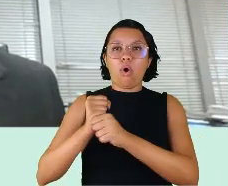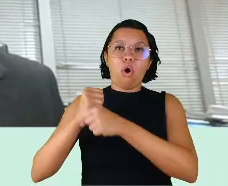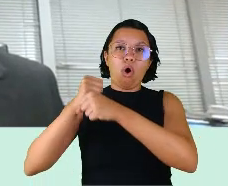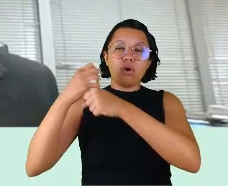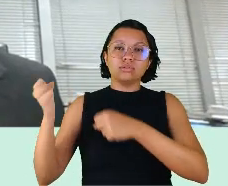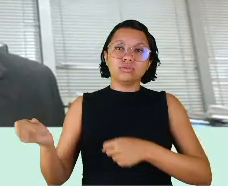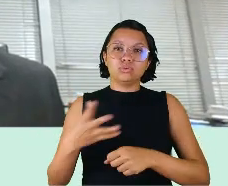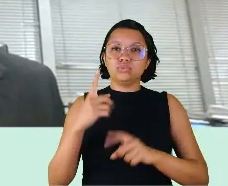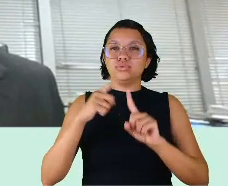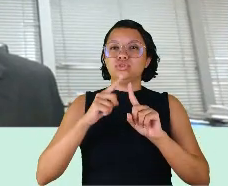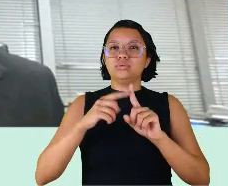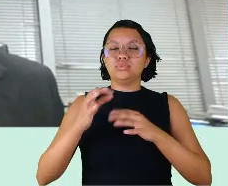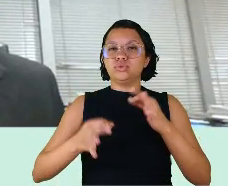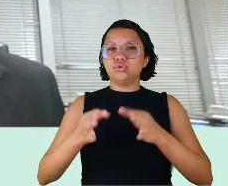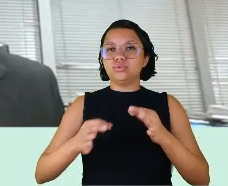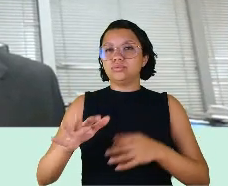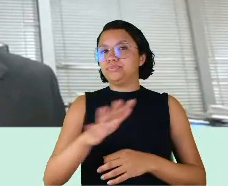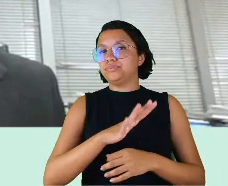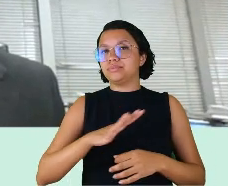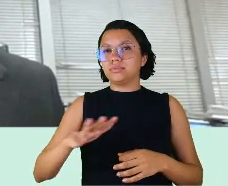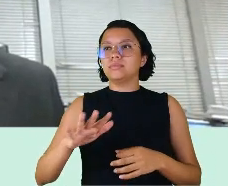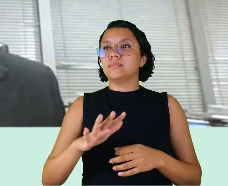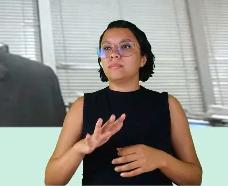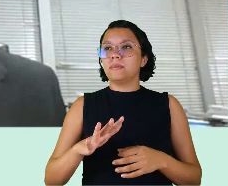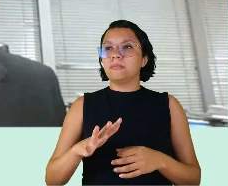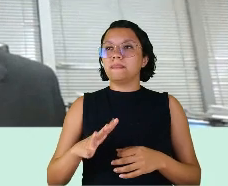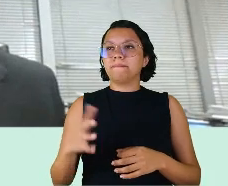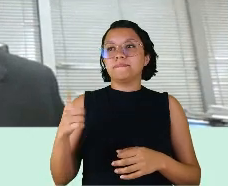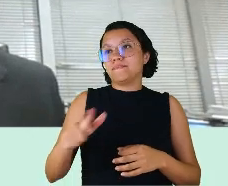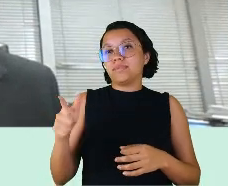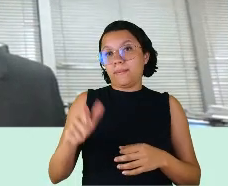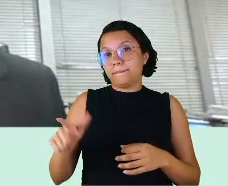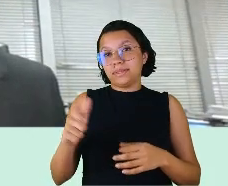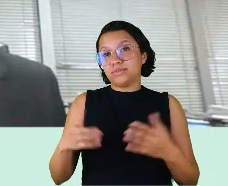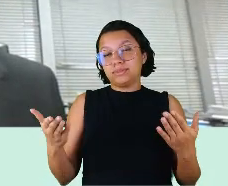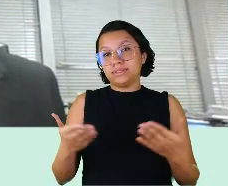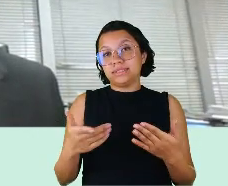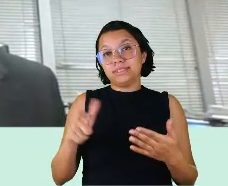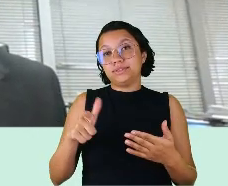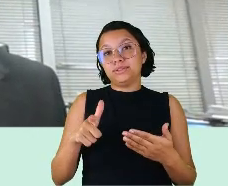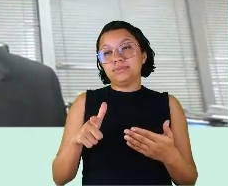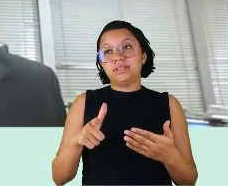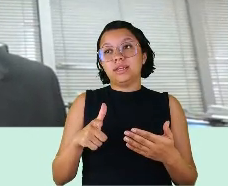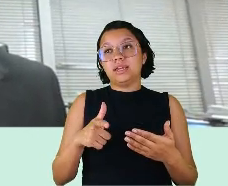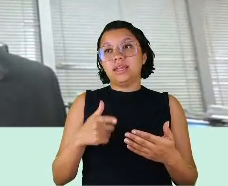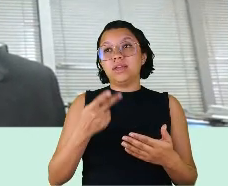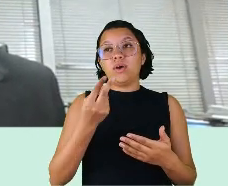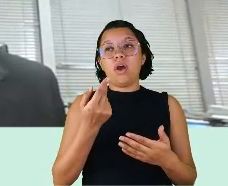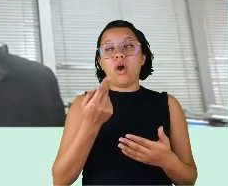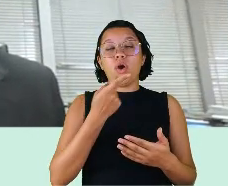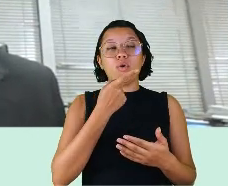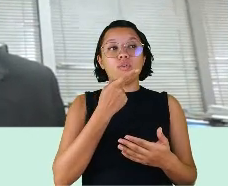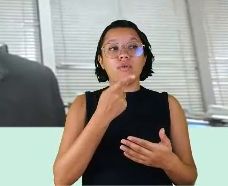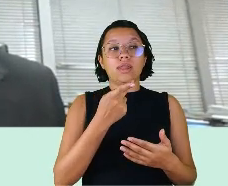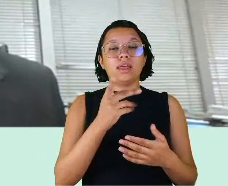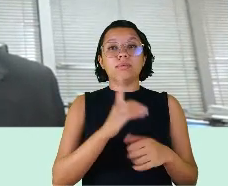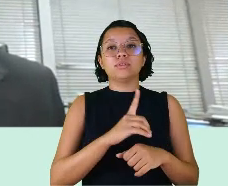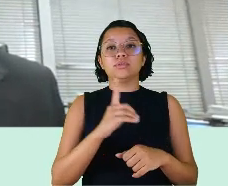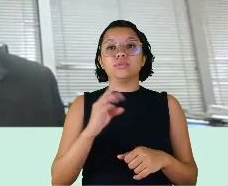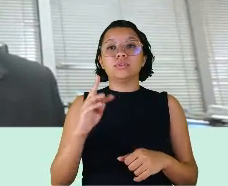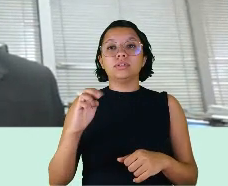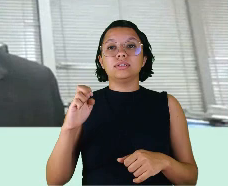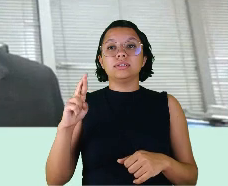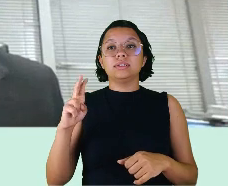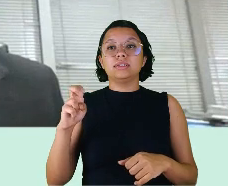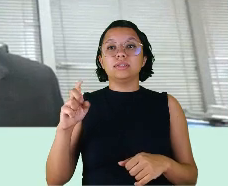construir esse novo modelo de jurisdição. Só acho que essas reflexões aqui, que também não tem, como eu disse para a doutora Terezinha aqui no